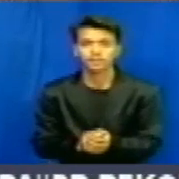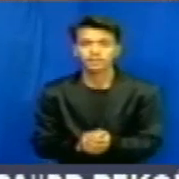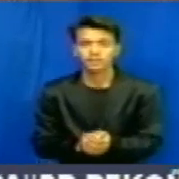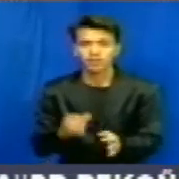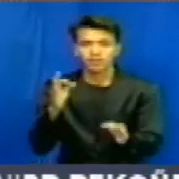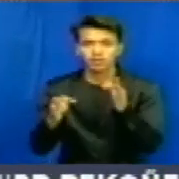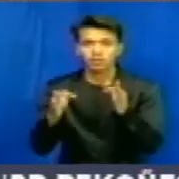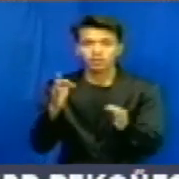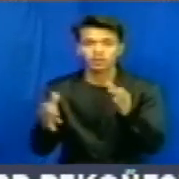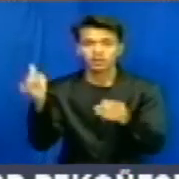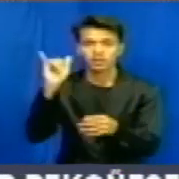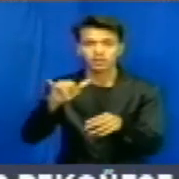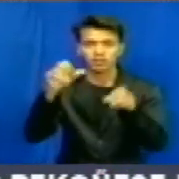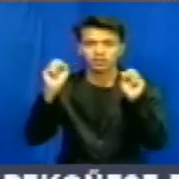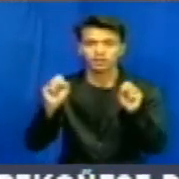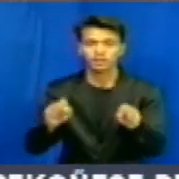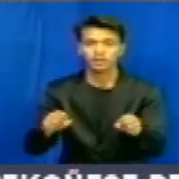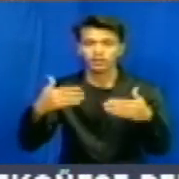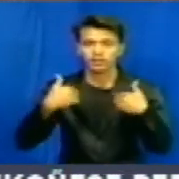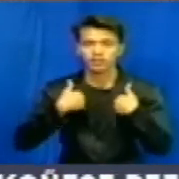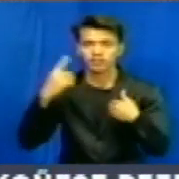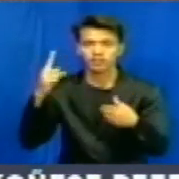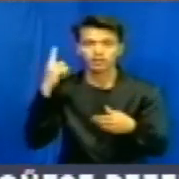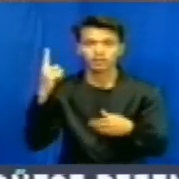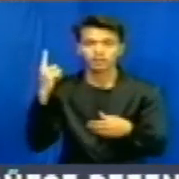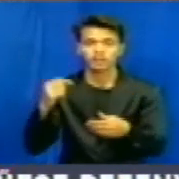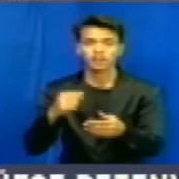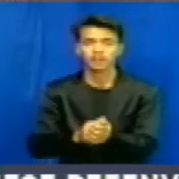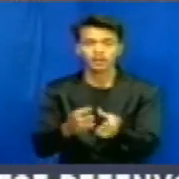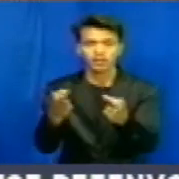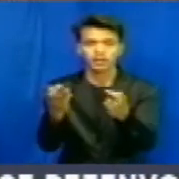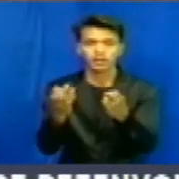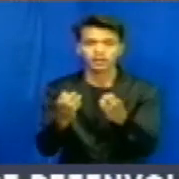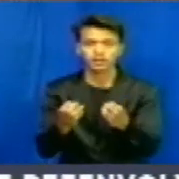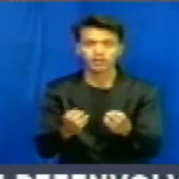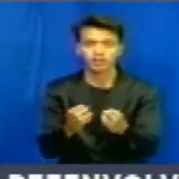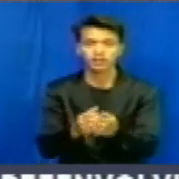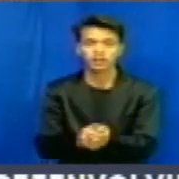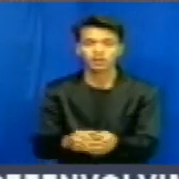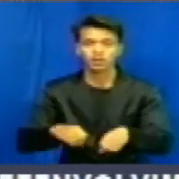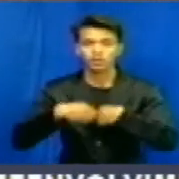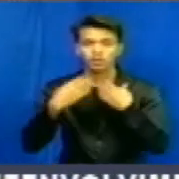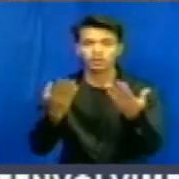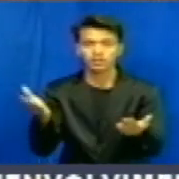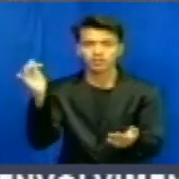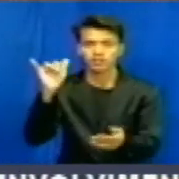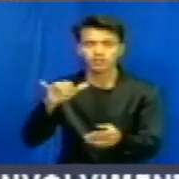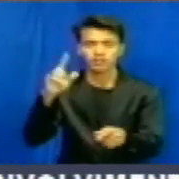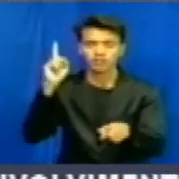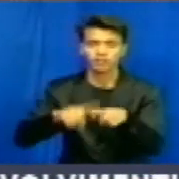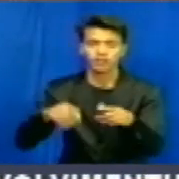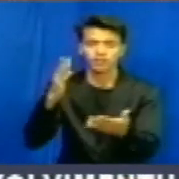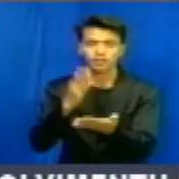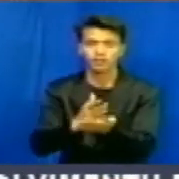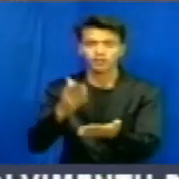Atu nune sira bele iha na fati motivação, iha na fati coragem para o ensa sira la bele para det